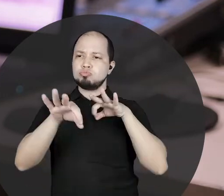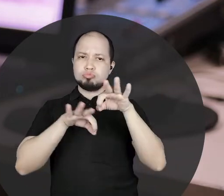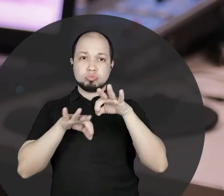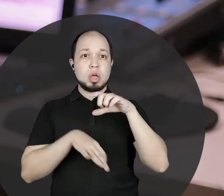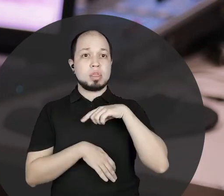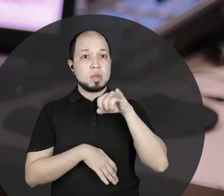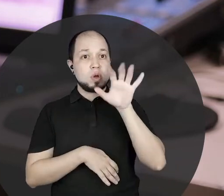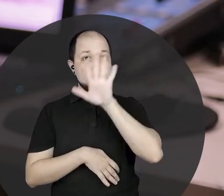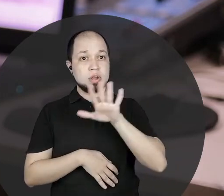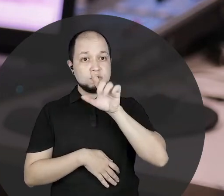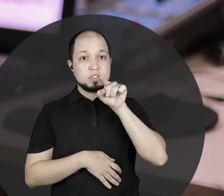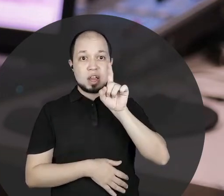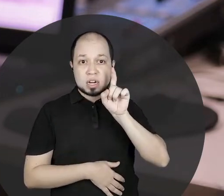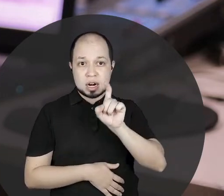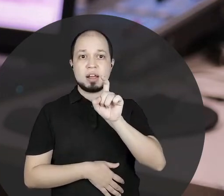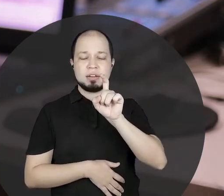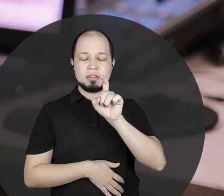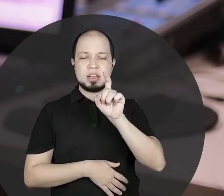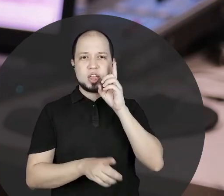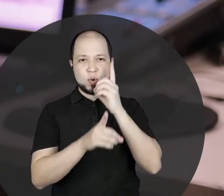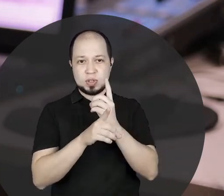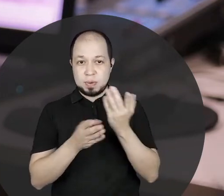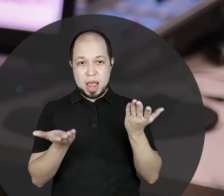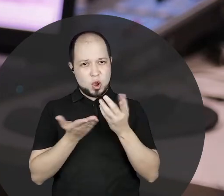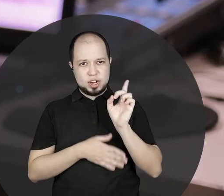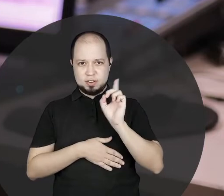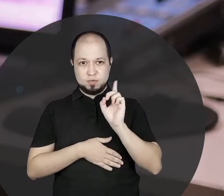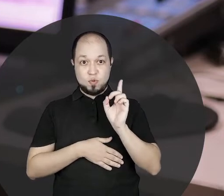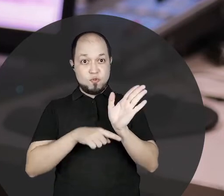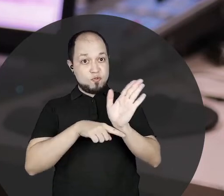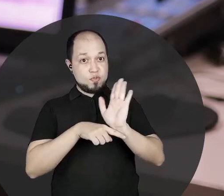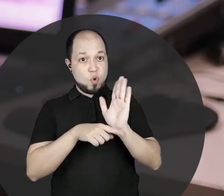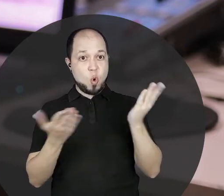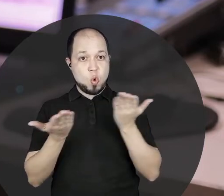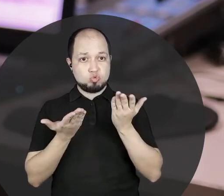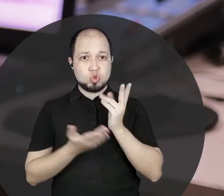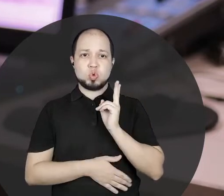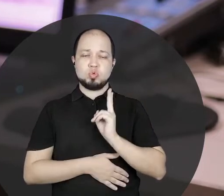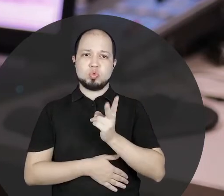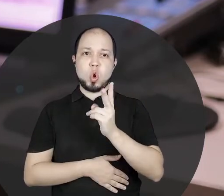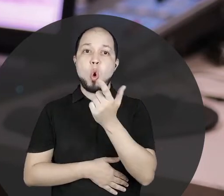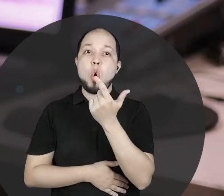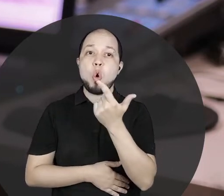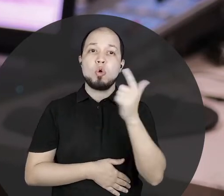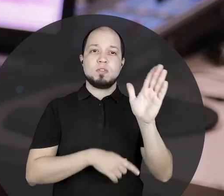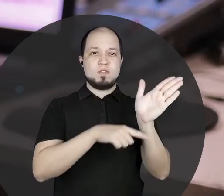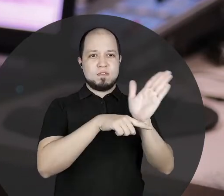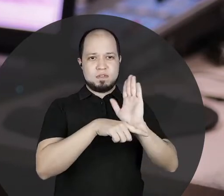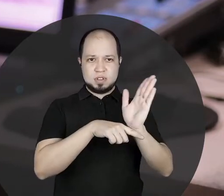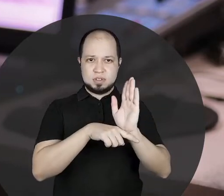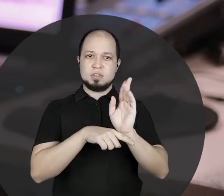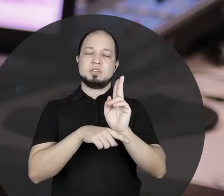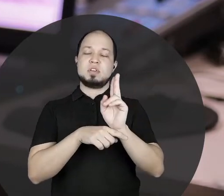você clica e magicamente vai para lá. Mas agora não. No vídeo de hoje, a gente vai continuar um outro vídeo, que era um vídeo que se